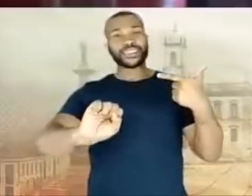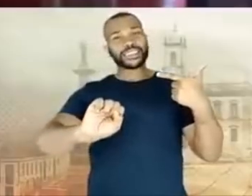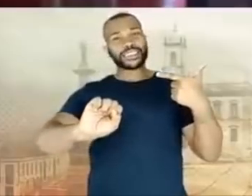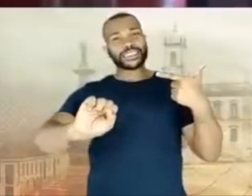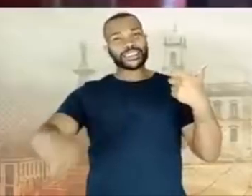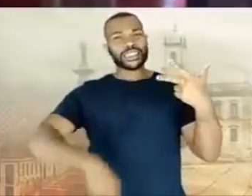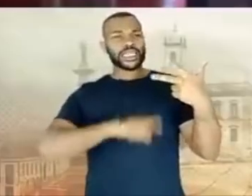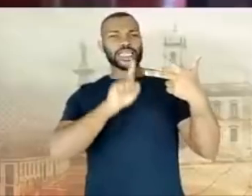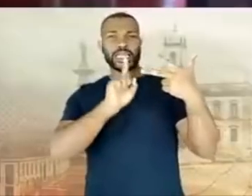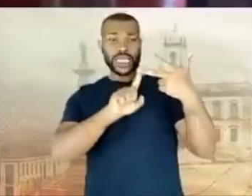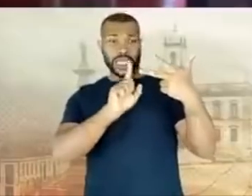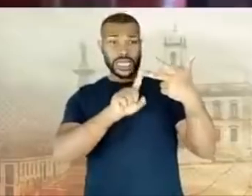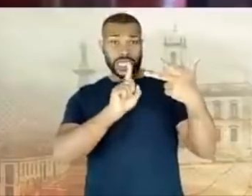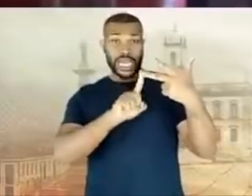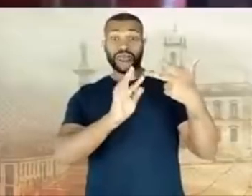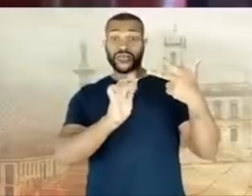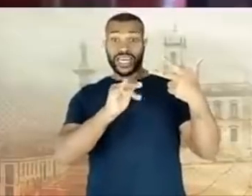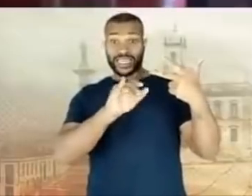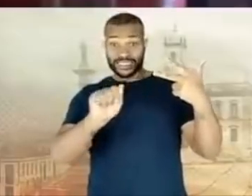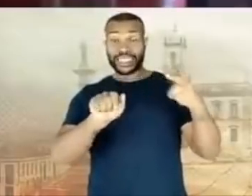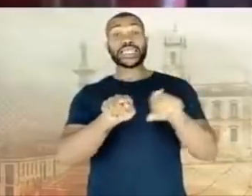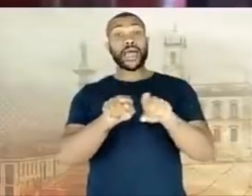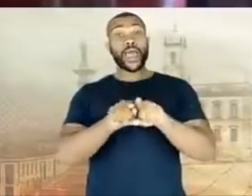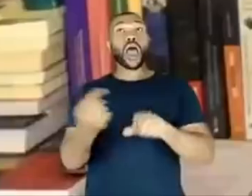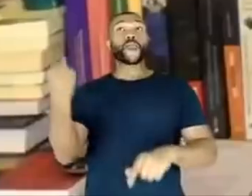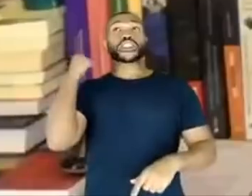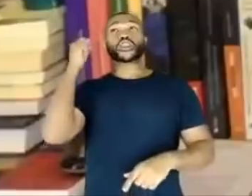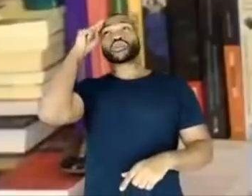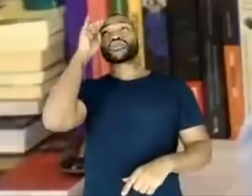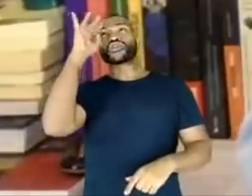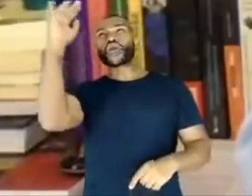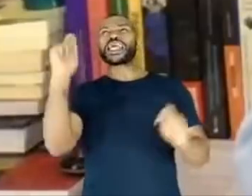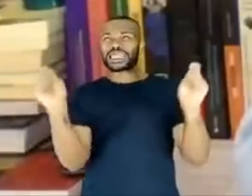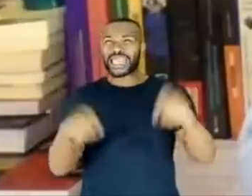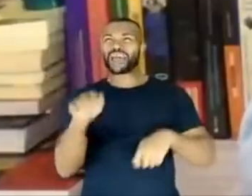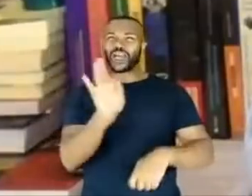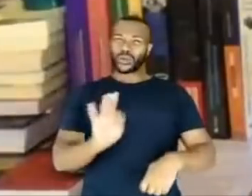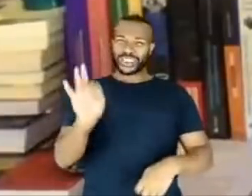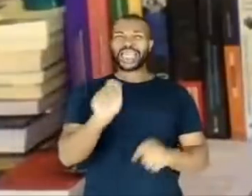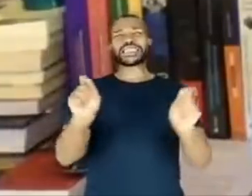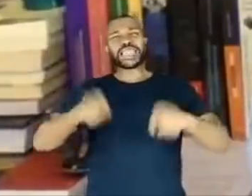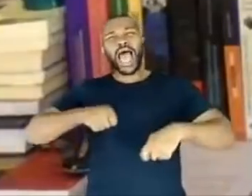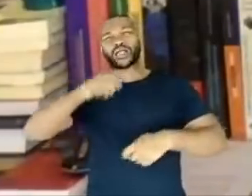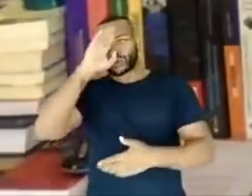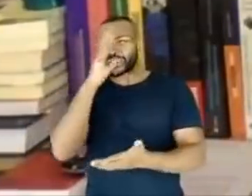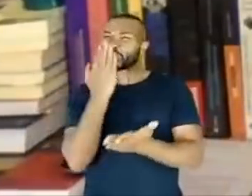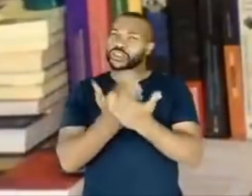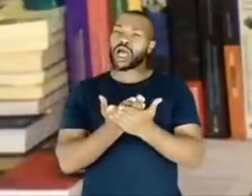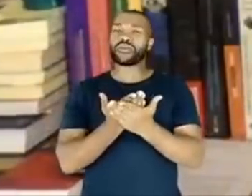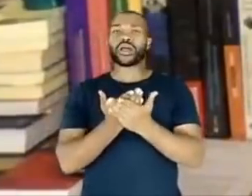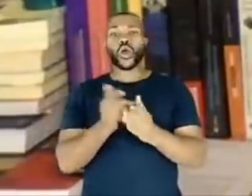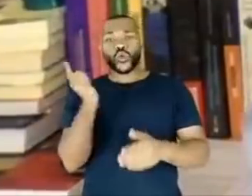próprias finanças, as pessoas sonhavam, acreditavam que era possível. A conquista de um país decente estava nas